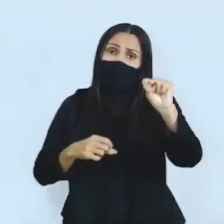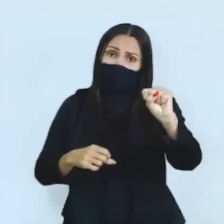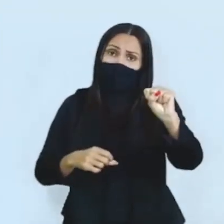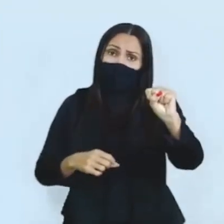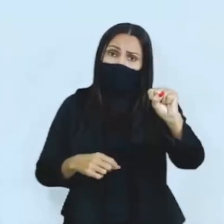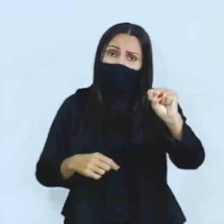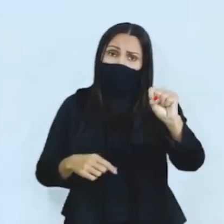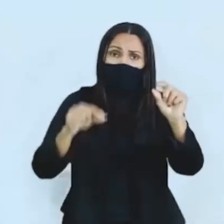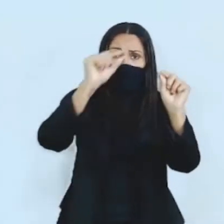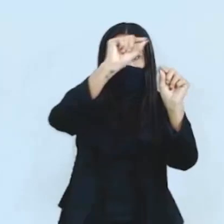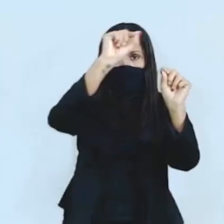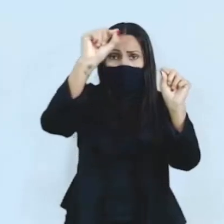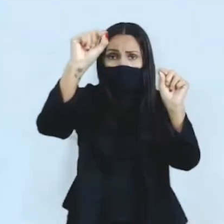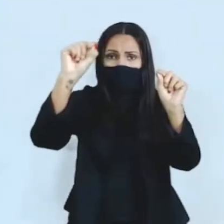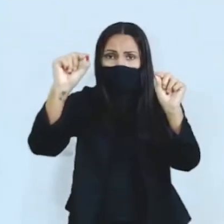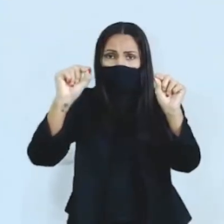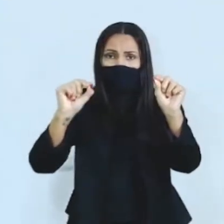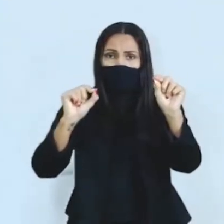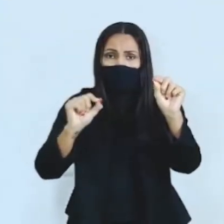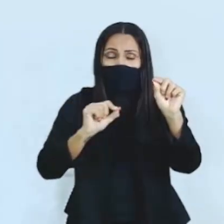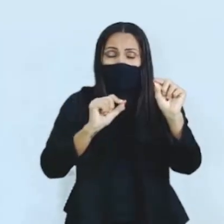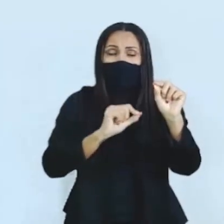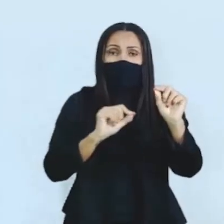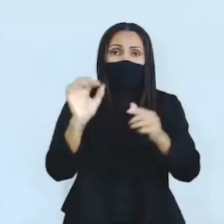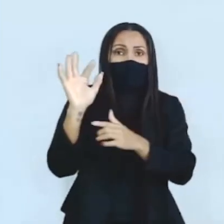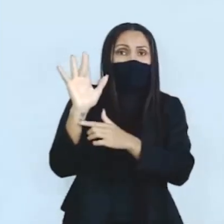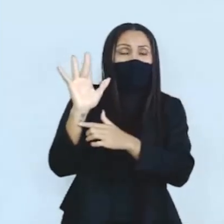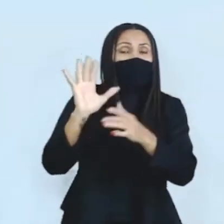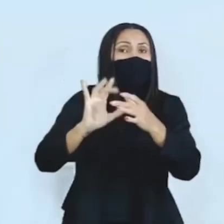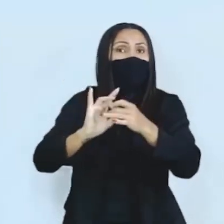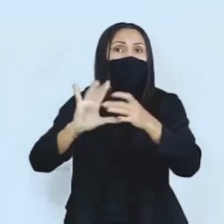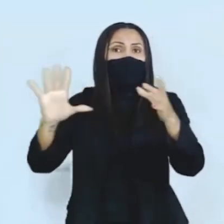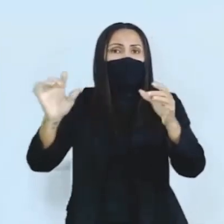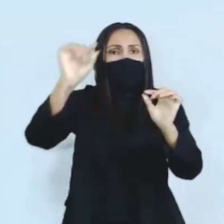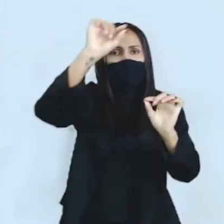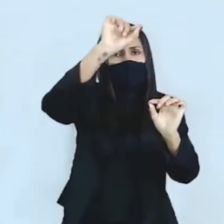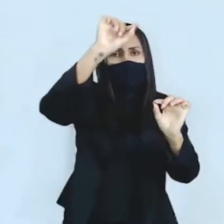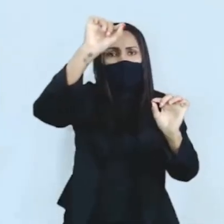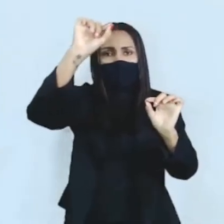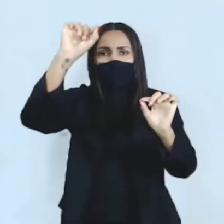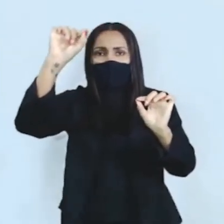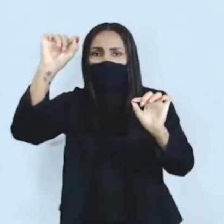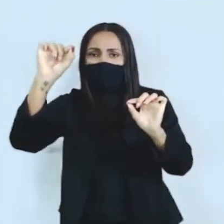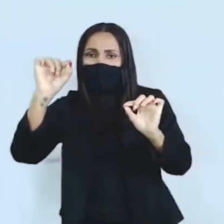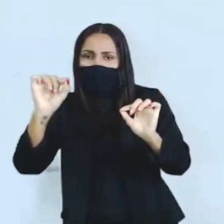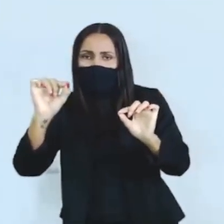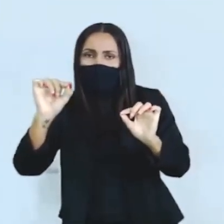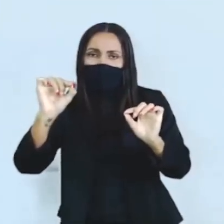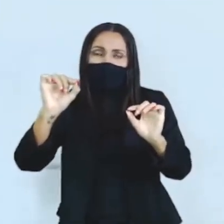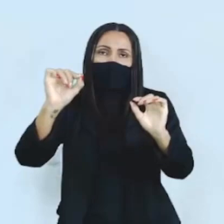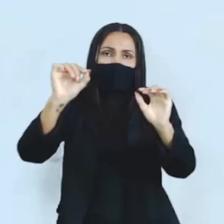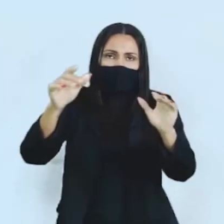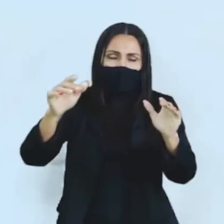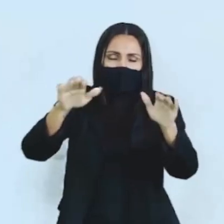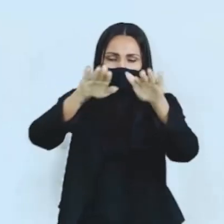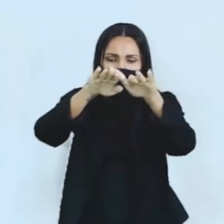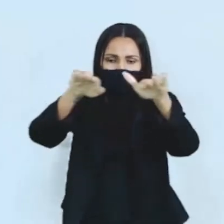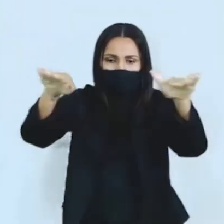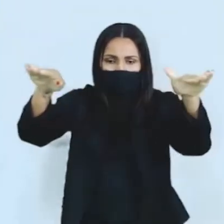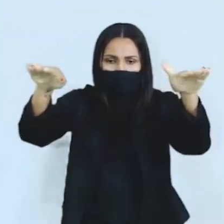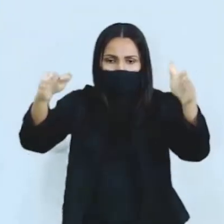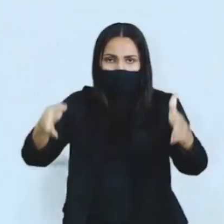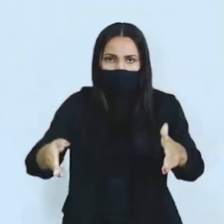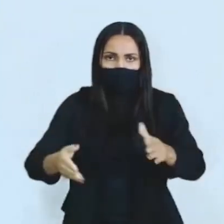pontos, você vai traçar à mão livre essa curva na parte superior da sua